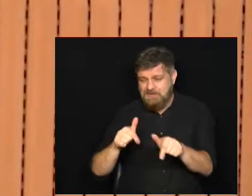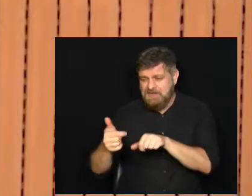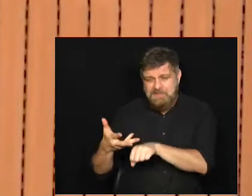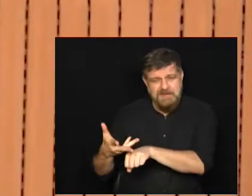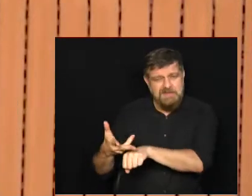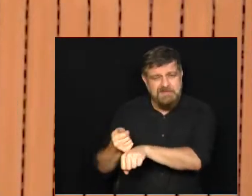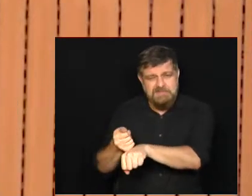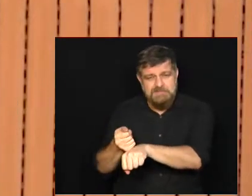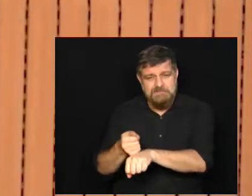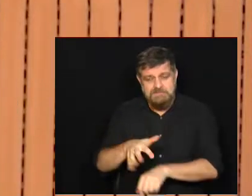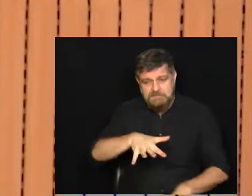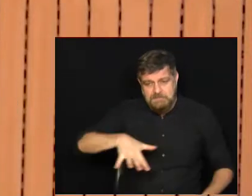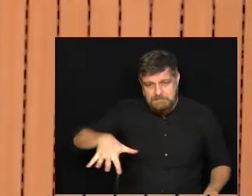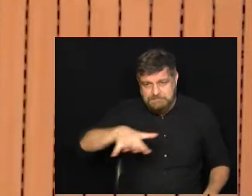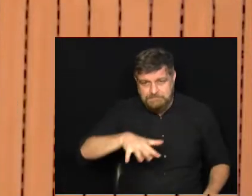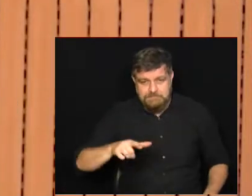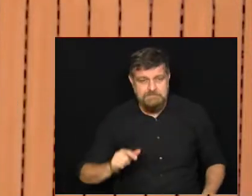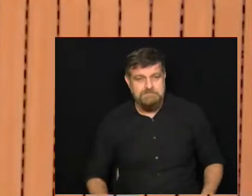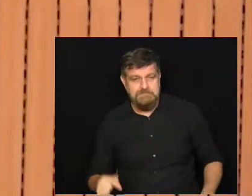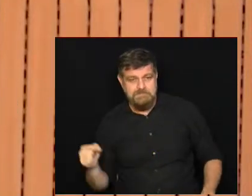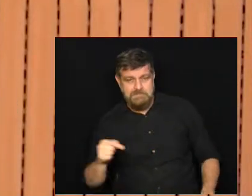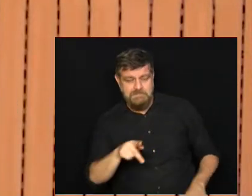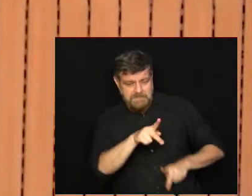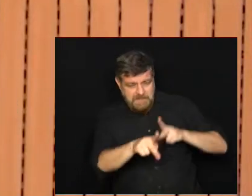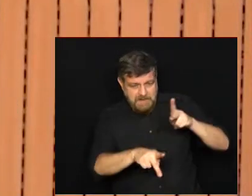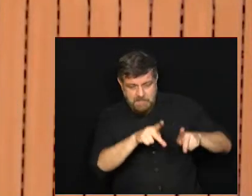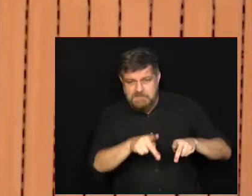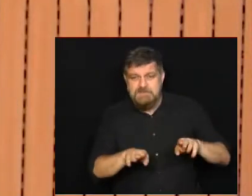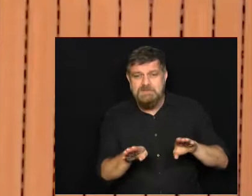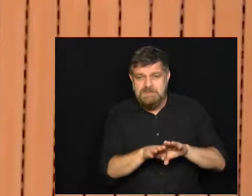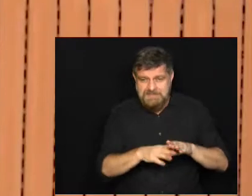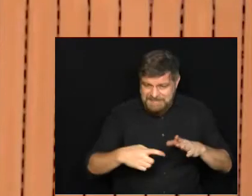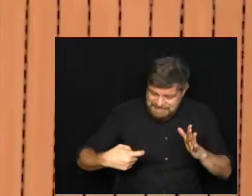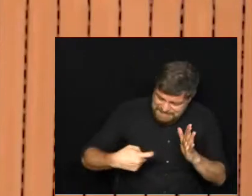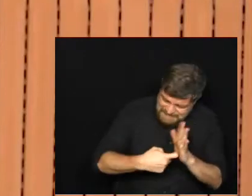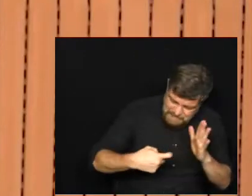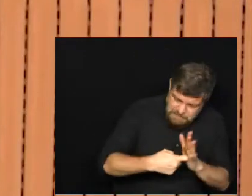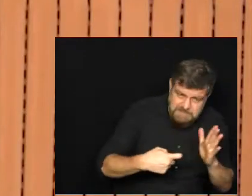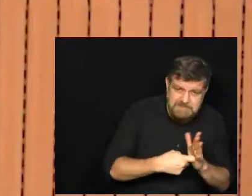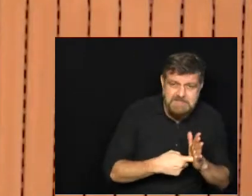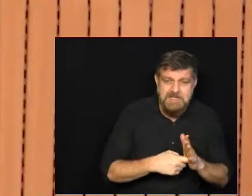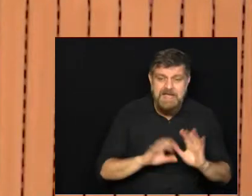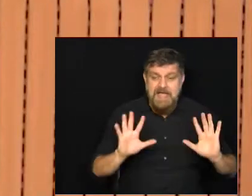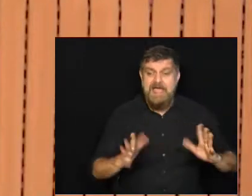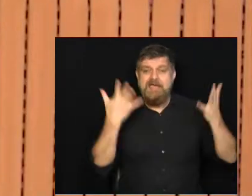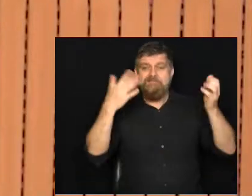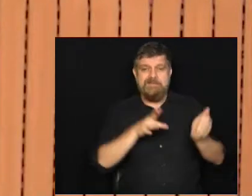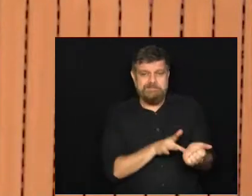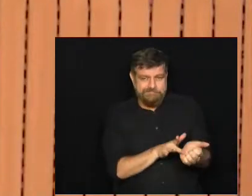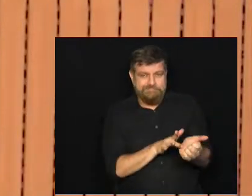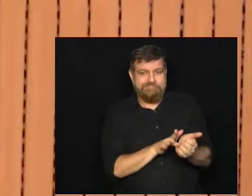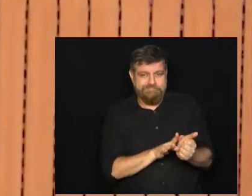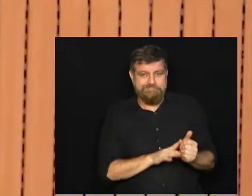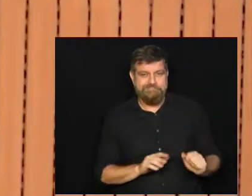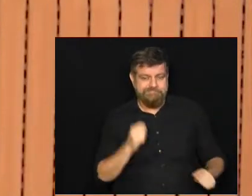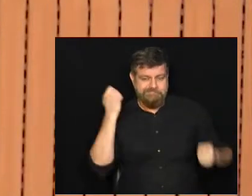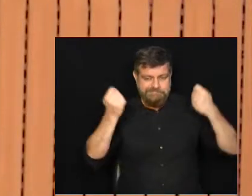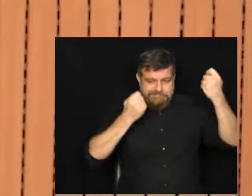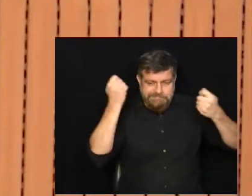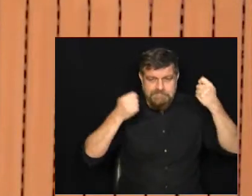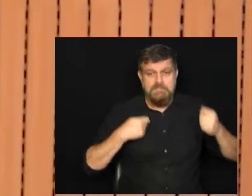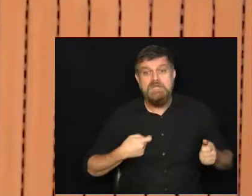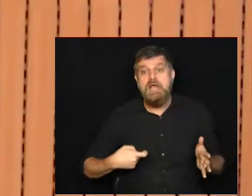festa clandestina. A população tem que denunciar, porque se a gente não tem denúncia, a gente não